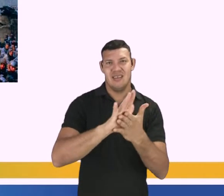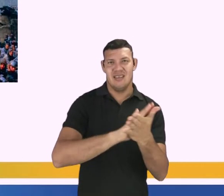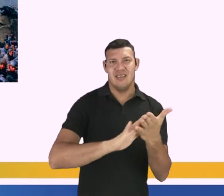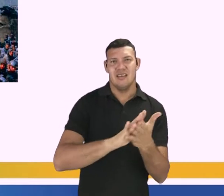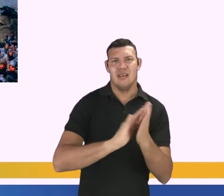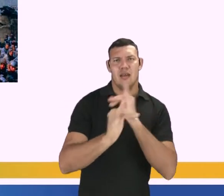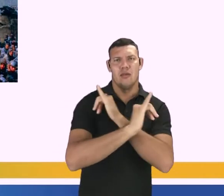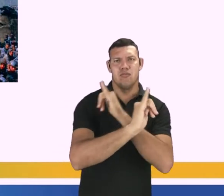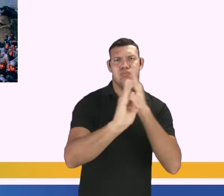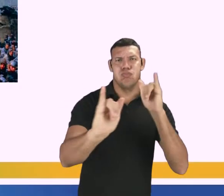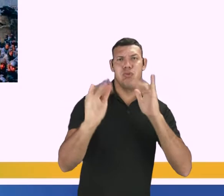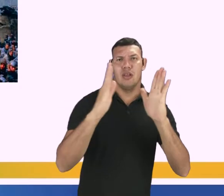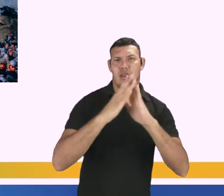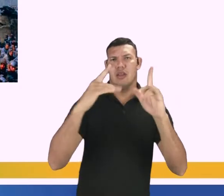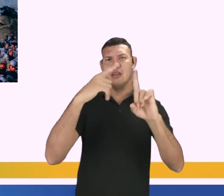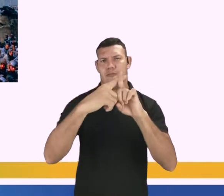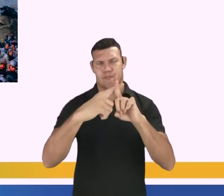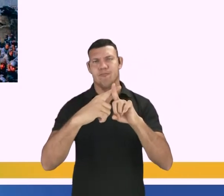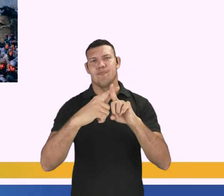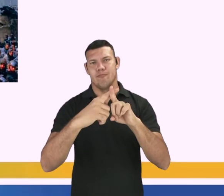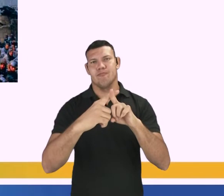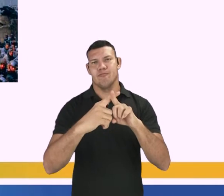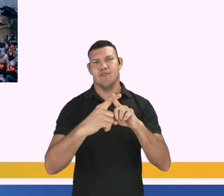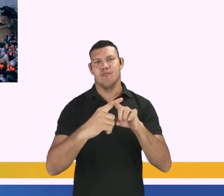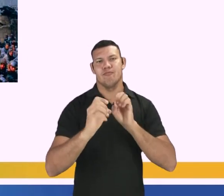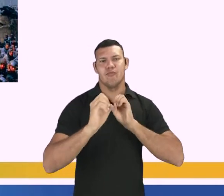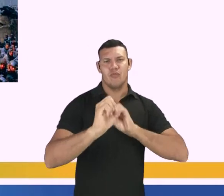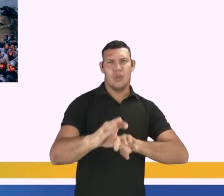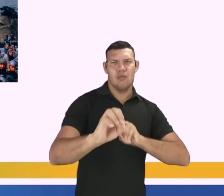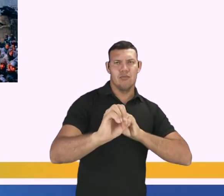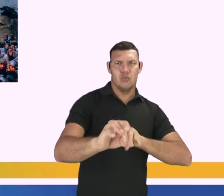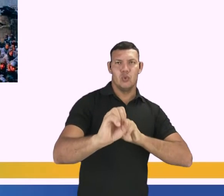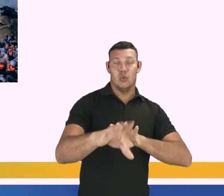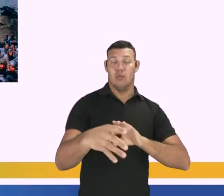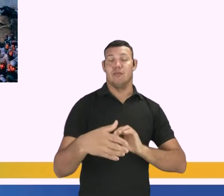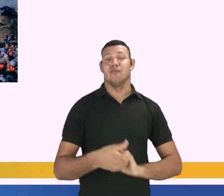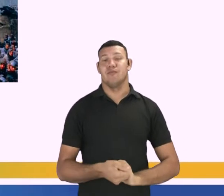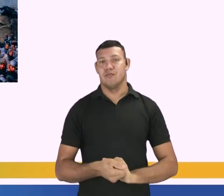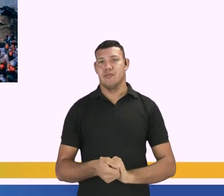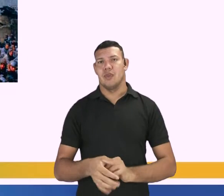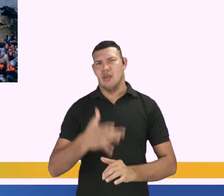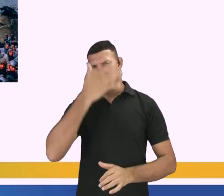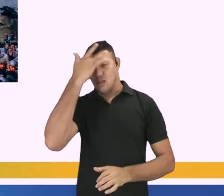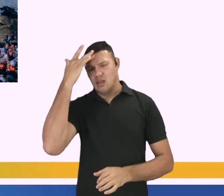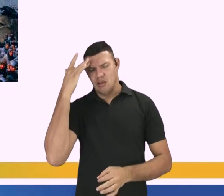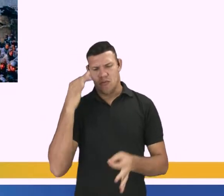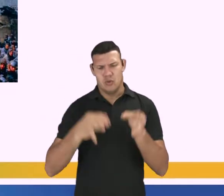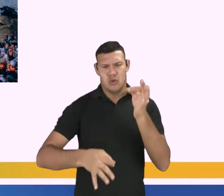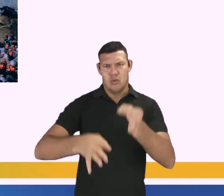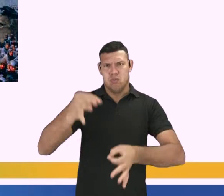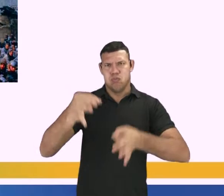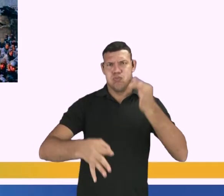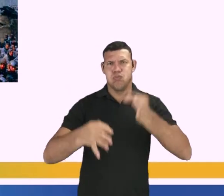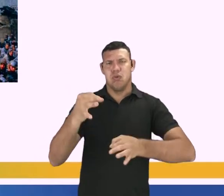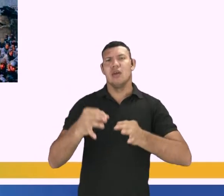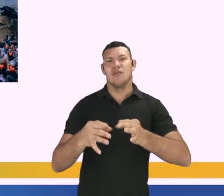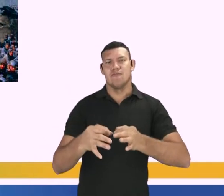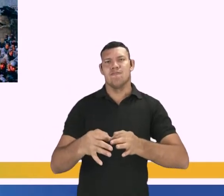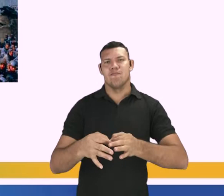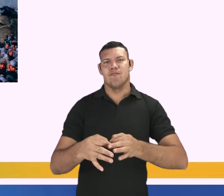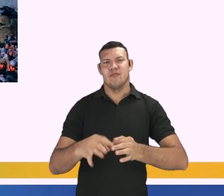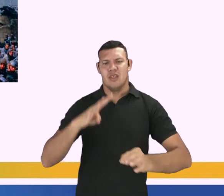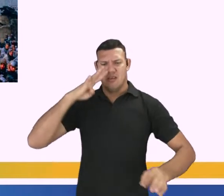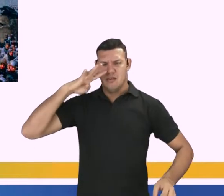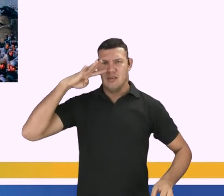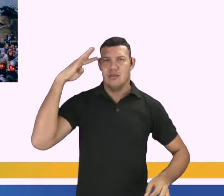que discordavam da doutrina da igreja, elas vão ser julgadas e muitas vezes condenadas, nas suas